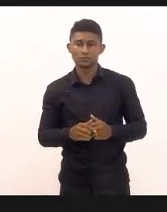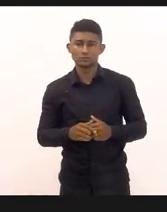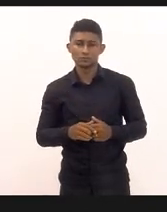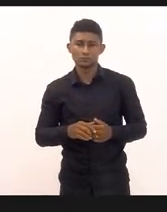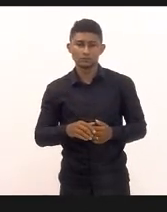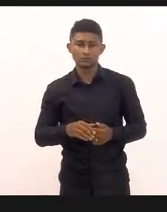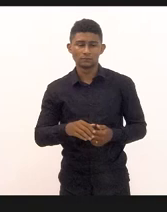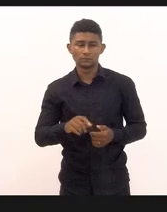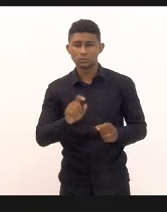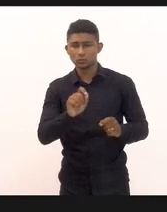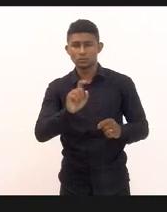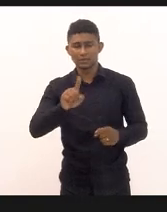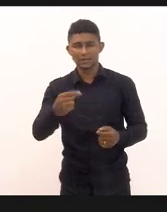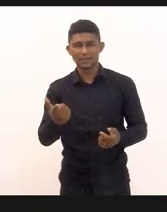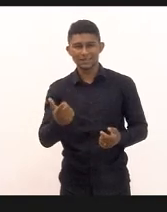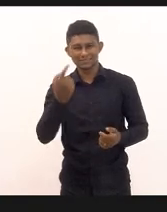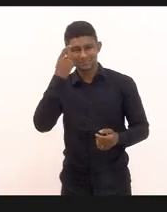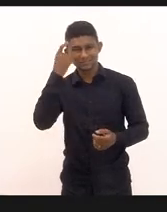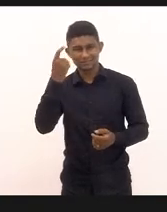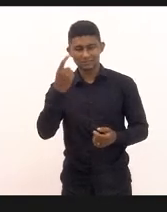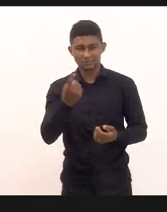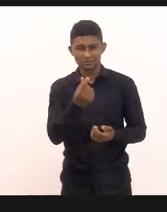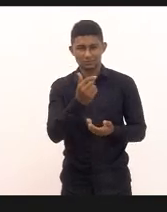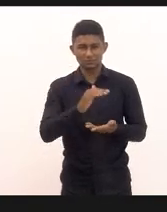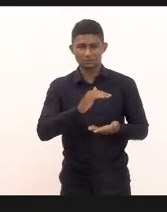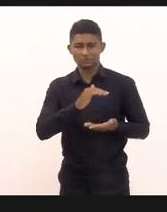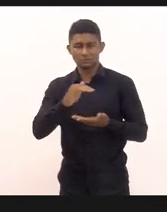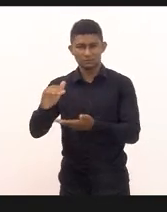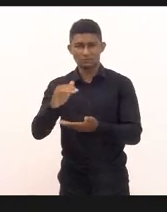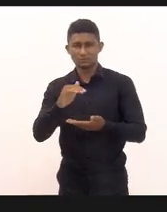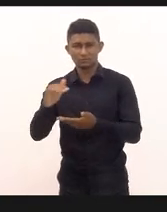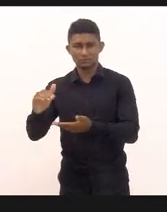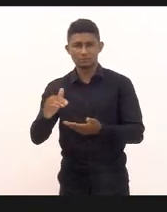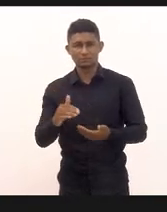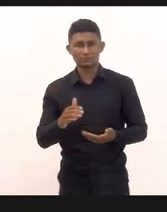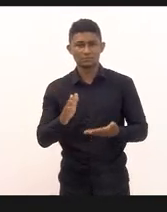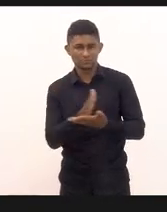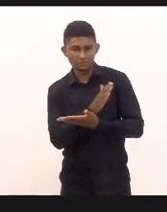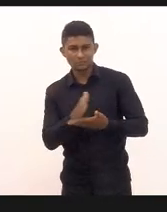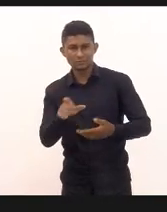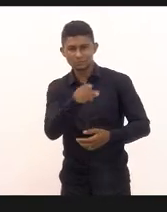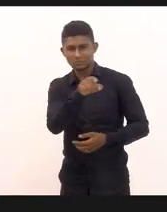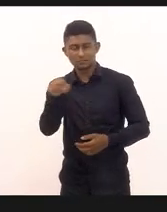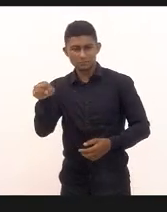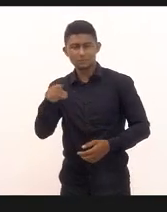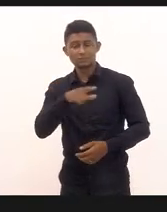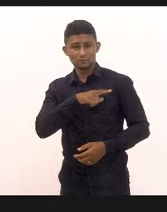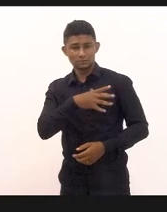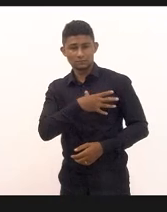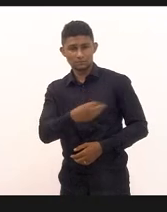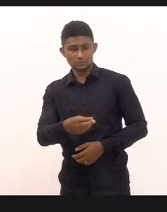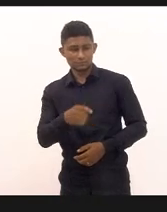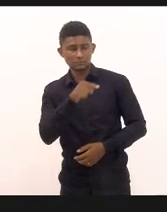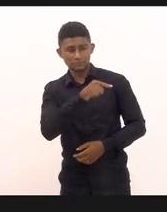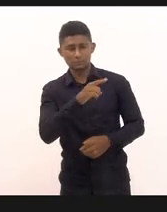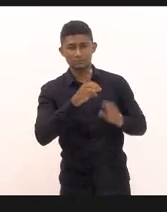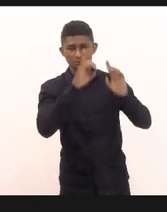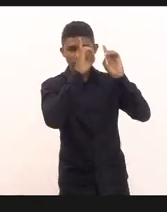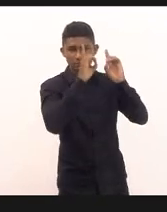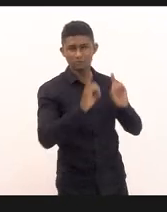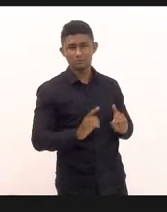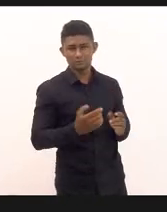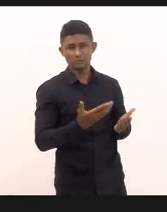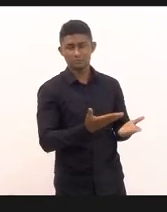a esse auxílio para os pais que têm filhos com necessidades especiais, né? Então a gente ainda tem que fazer